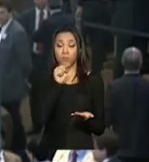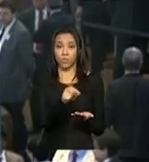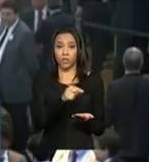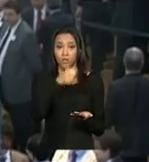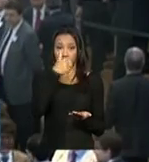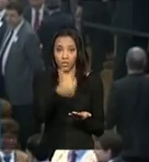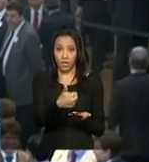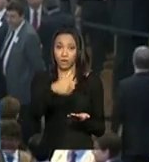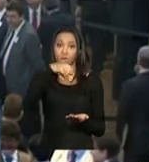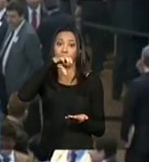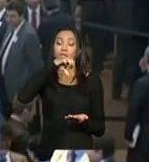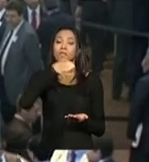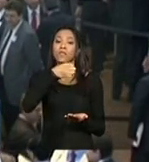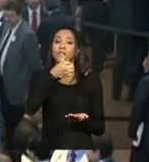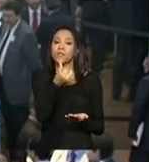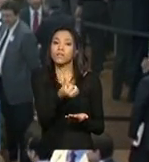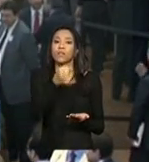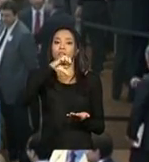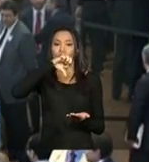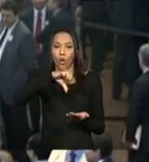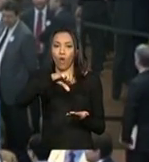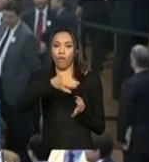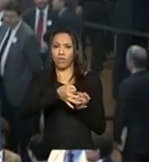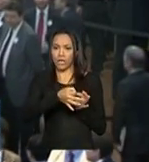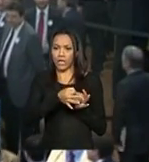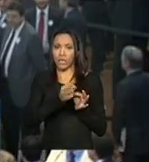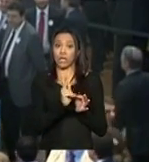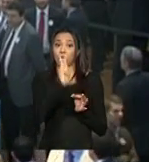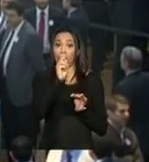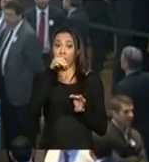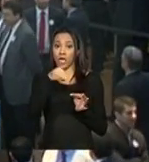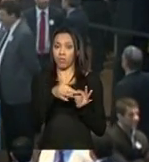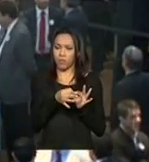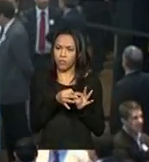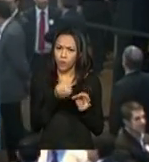2.169 quilômetros de extensão